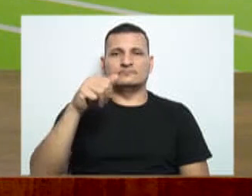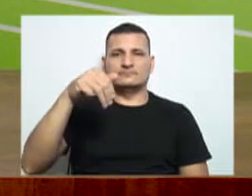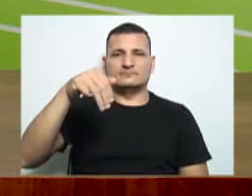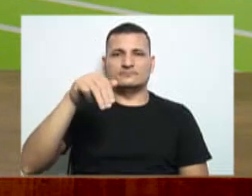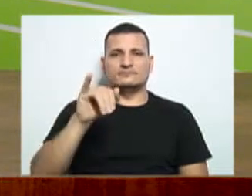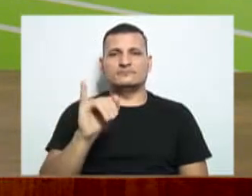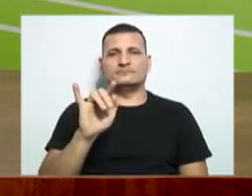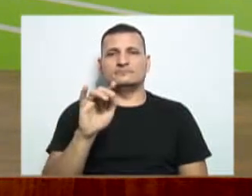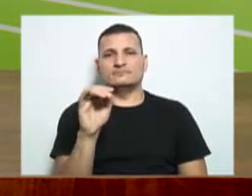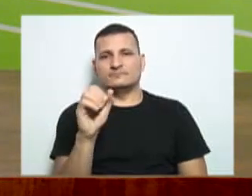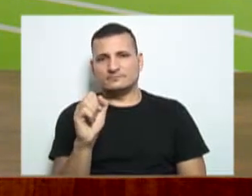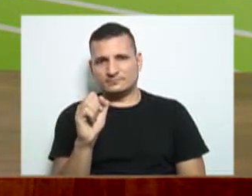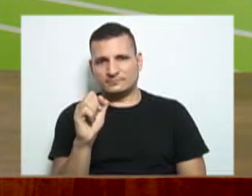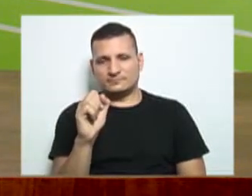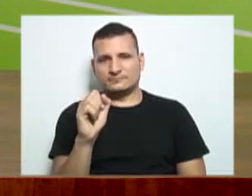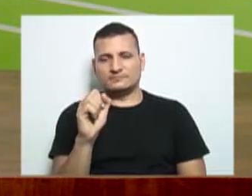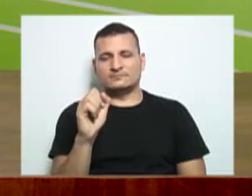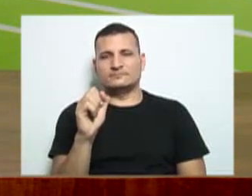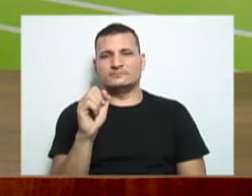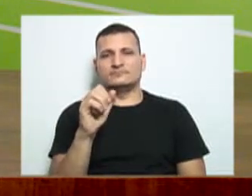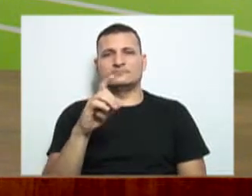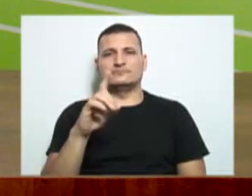de Machadinho do Oeste,